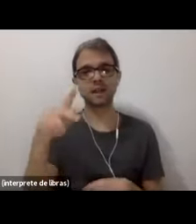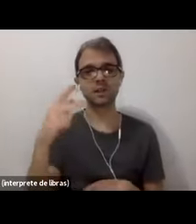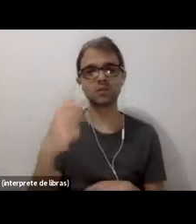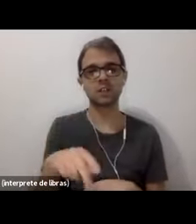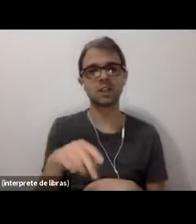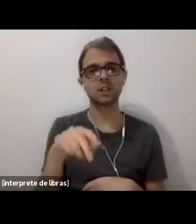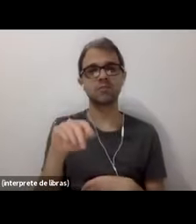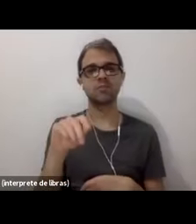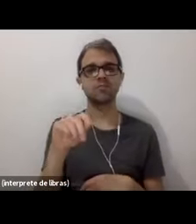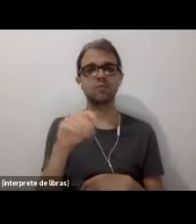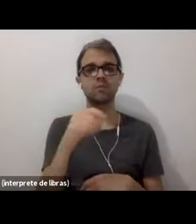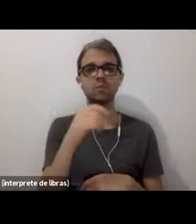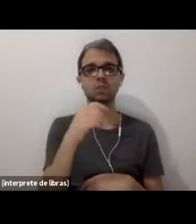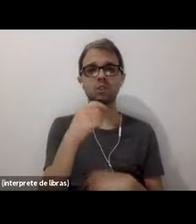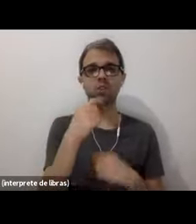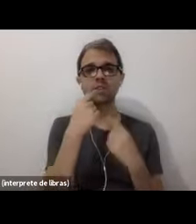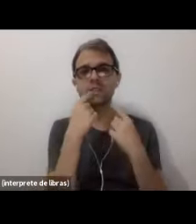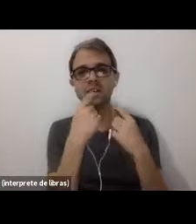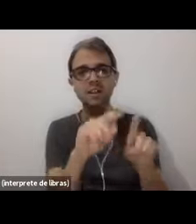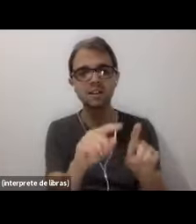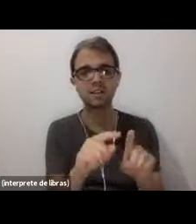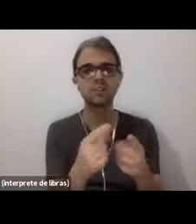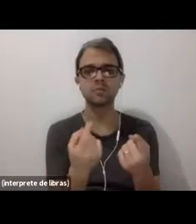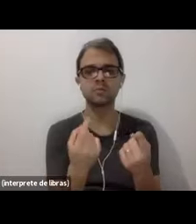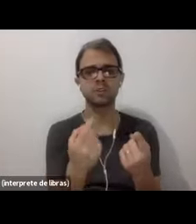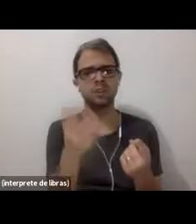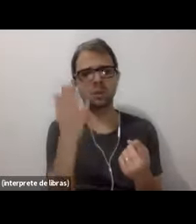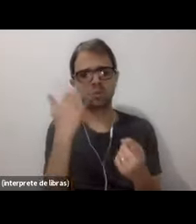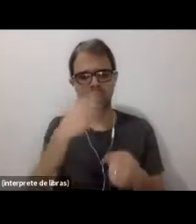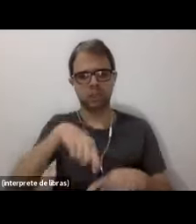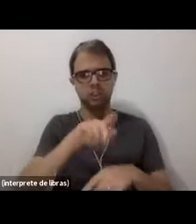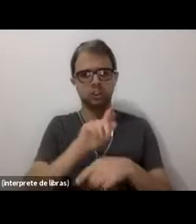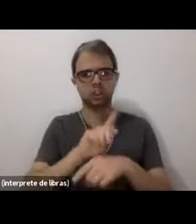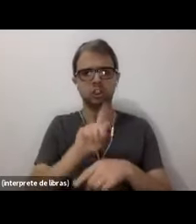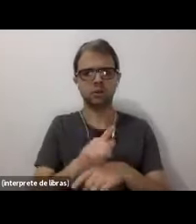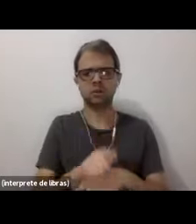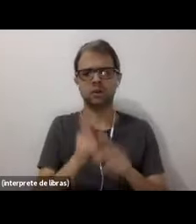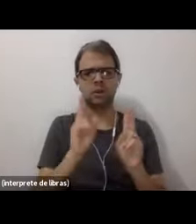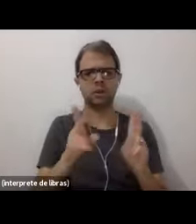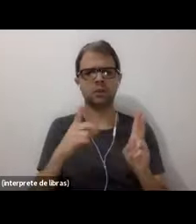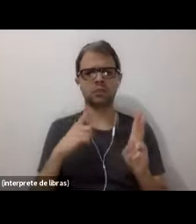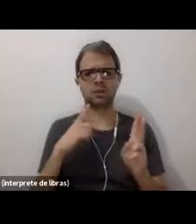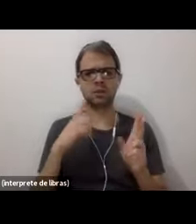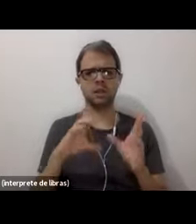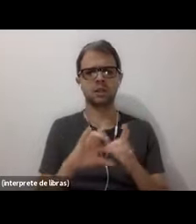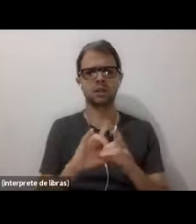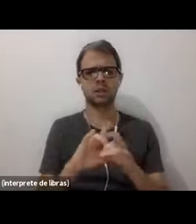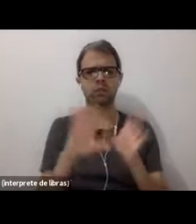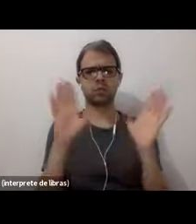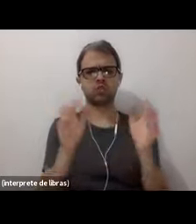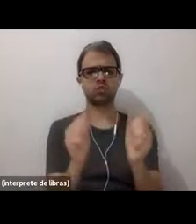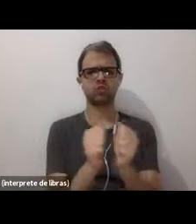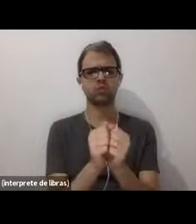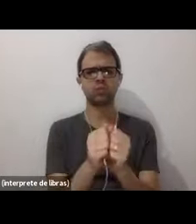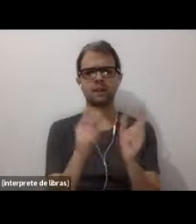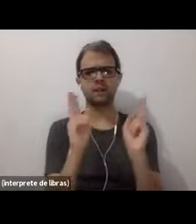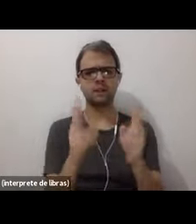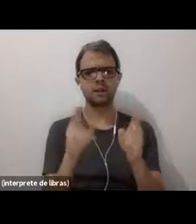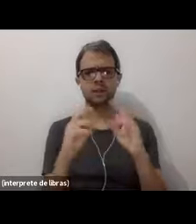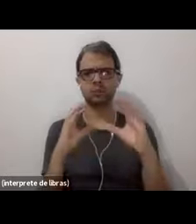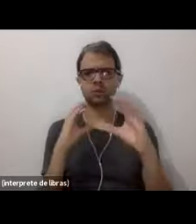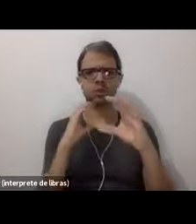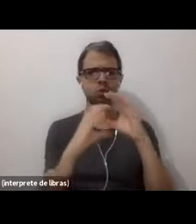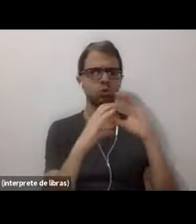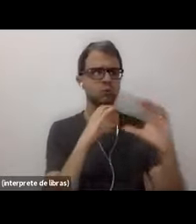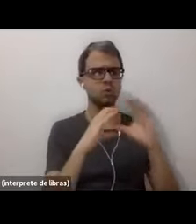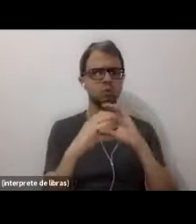gestão sempre muito democrática, a gente desde o começo, tudo que a gente toma decisão ou decide junto, a gente está sempre se comunicando, trazendo tudo com